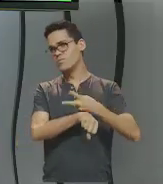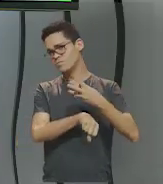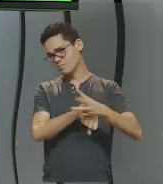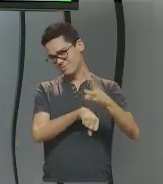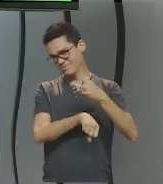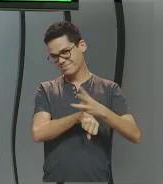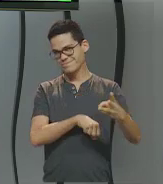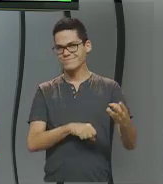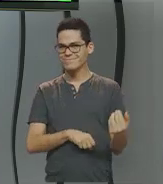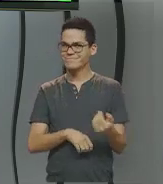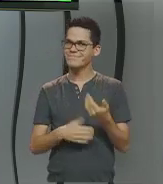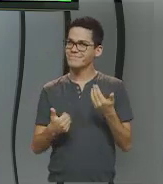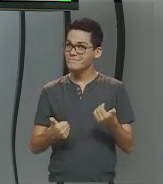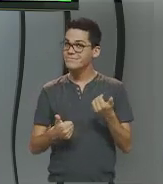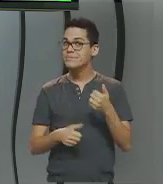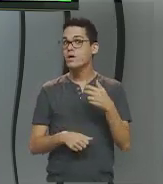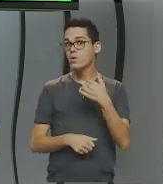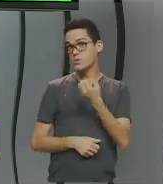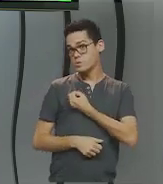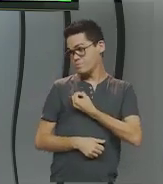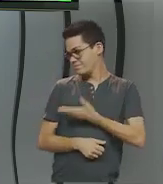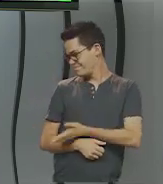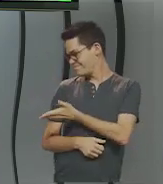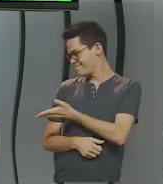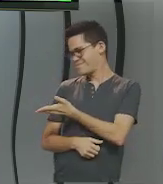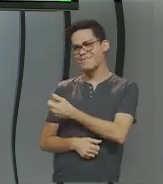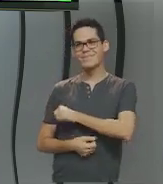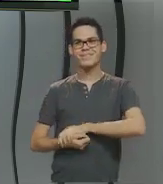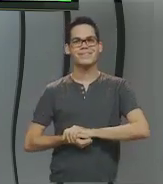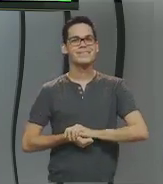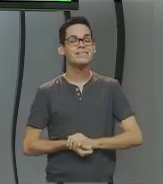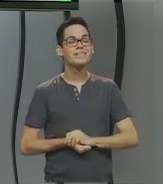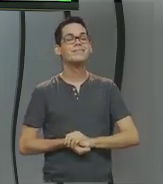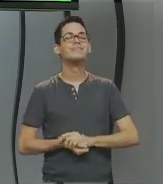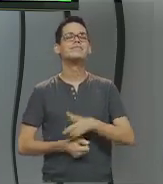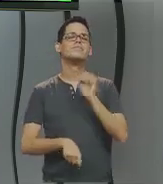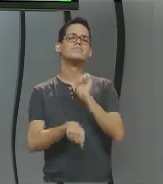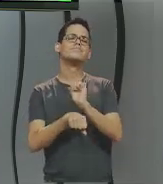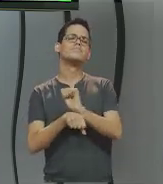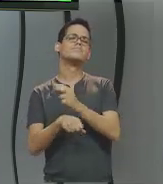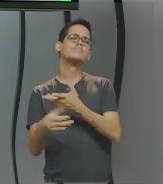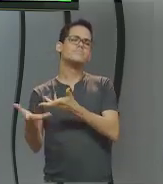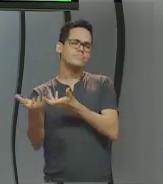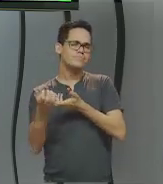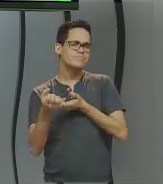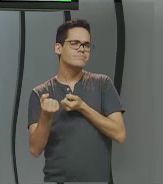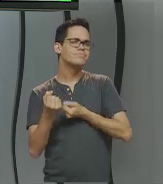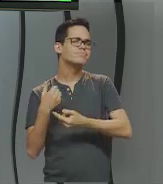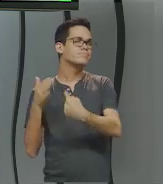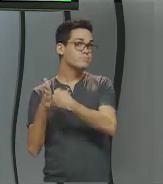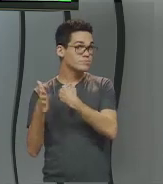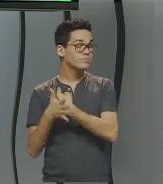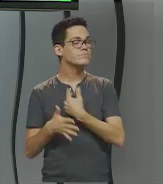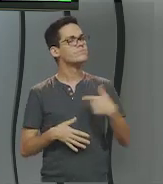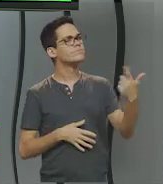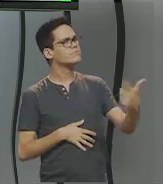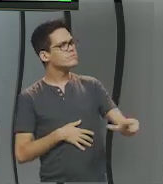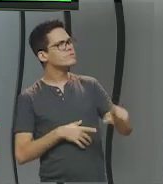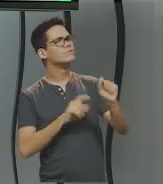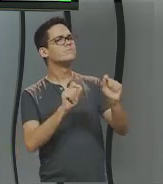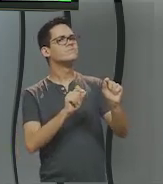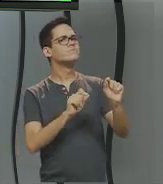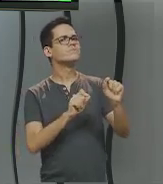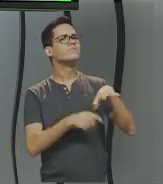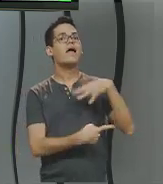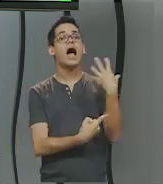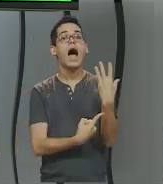nosso WhatsApp. Estamos nos números que estão aparecendo aí na sua tela. Enquanto recebemos as perguntas, vamos relembrar mais alguns conteúdos das aulas de